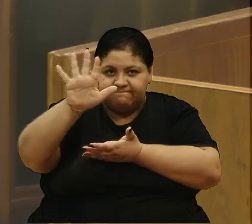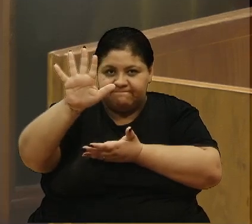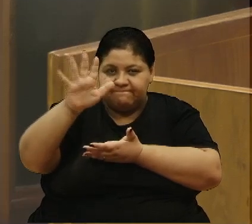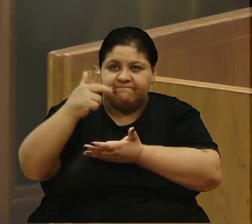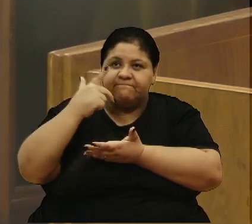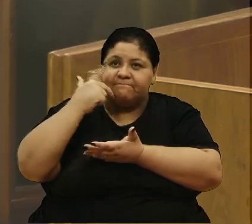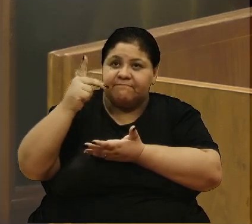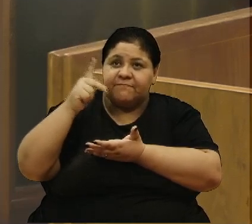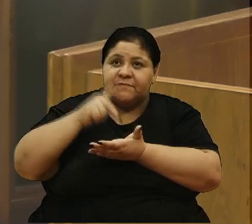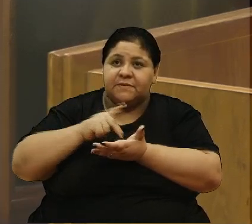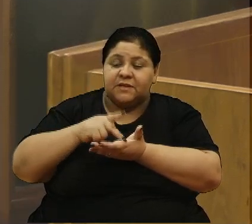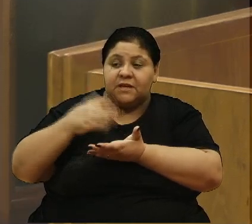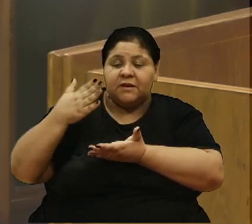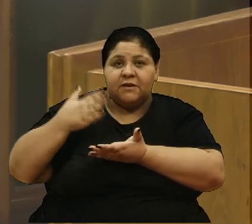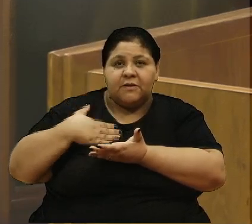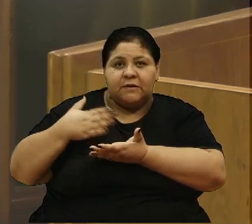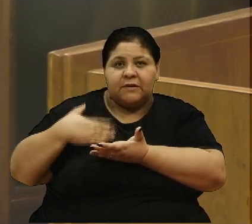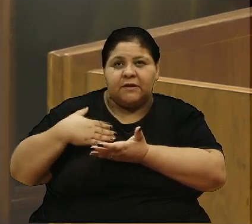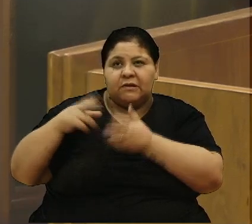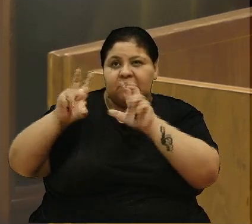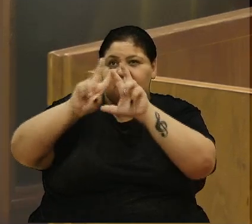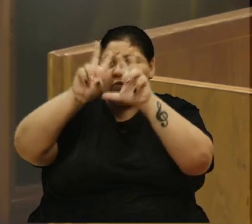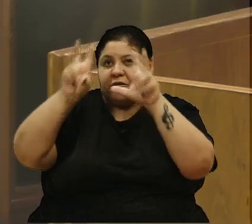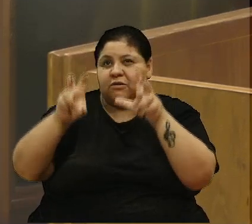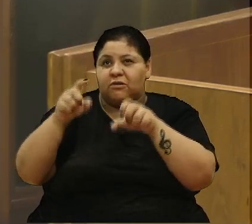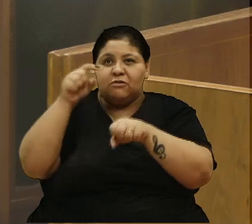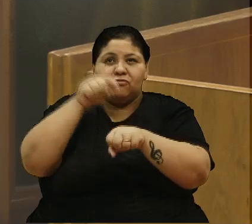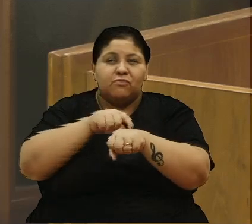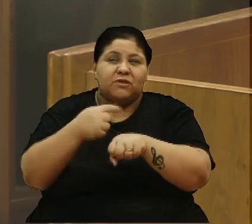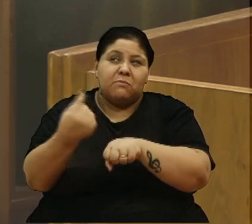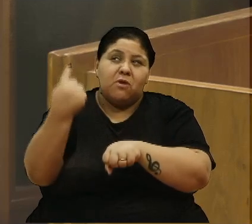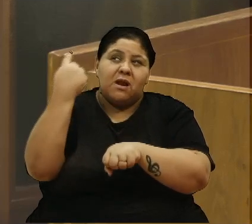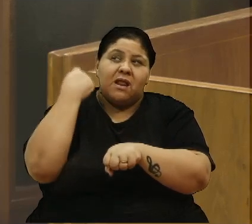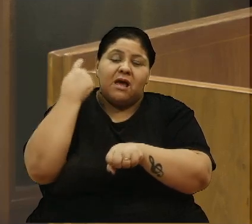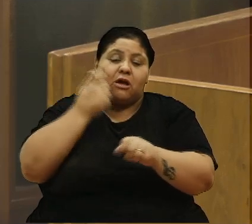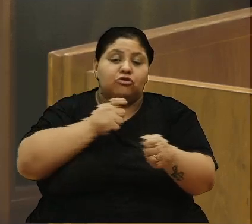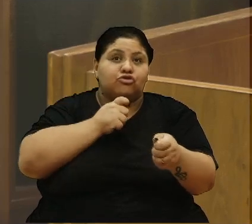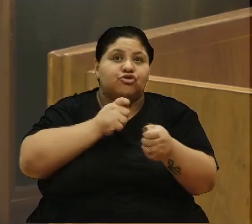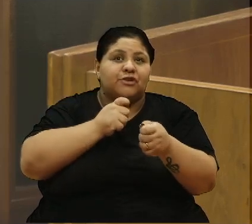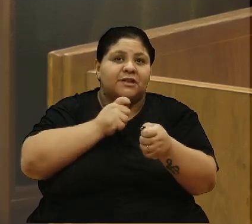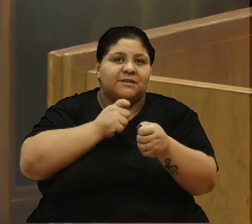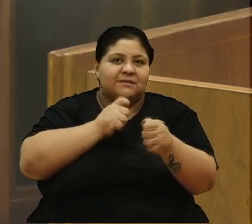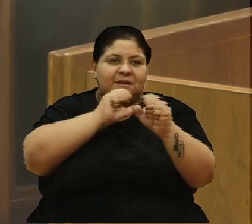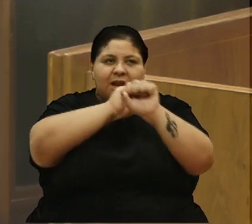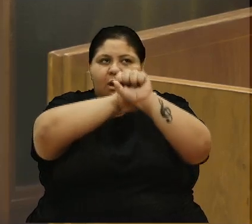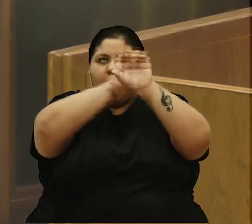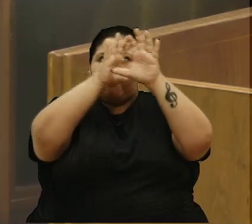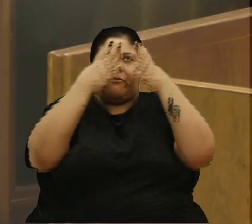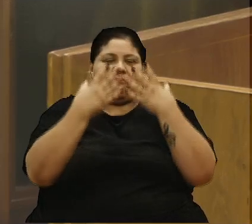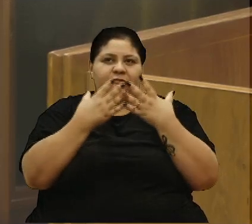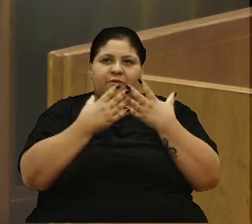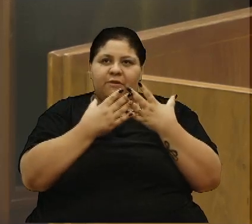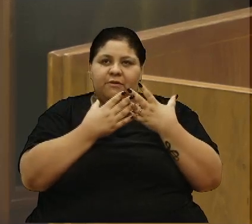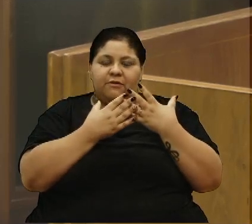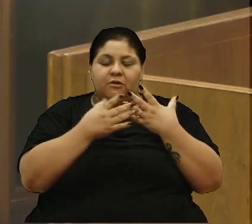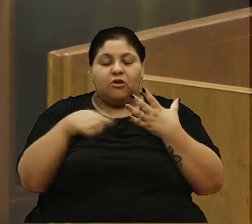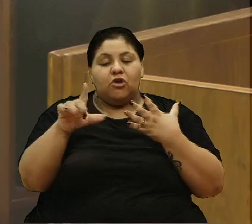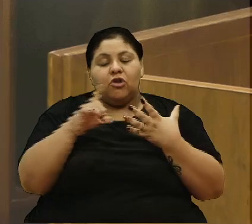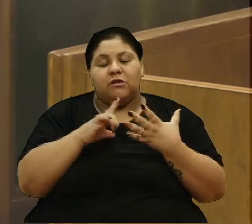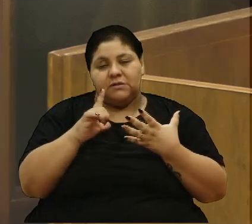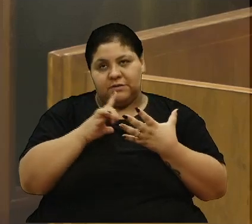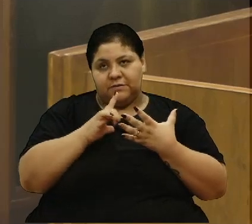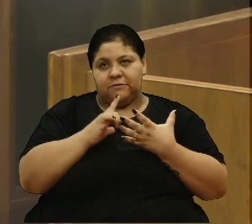comentei que, na verdade, para mim, era uma pauta ainda dos meus tempos de jornalista, que era muito clara para mim. Porque nós